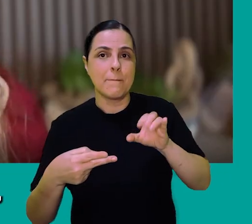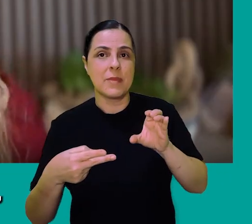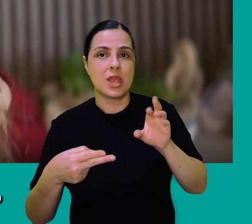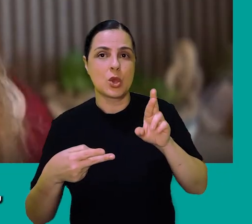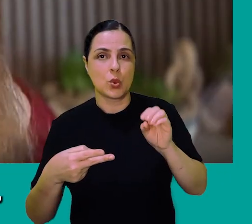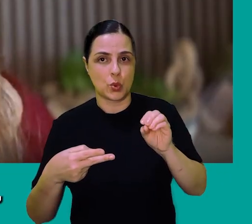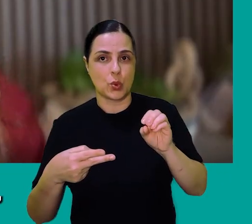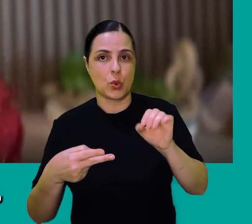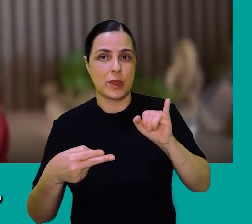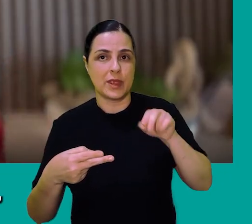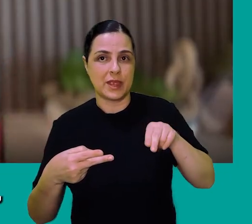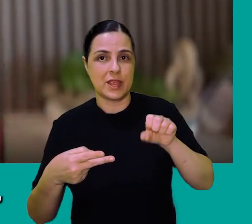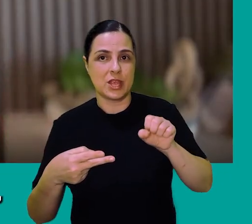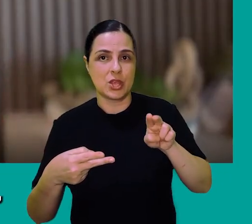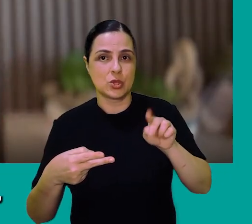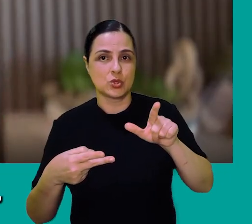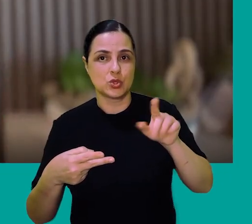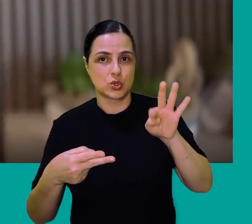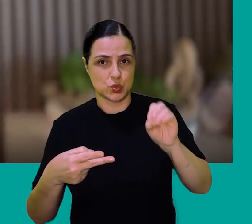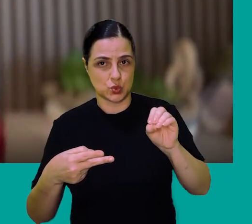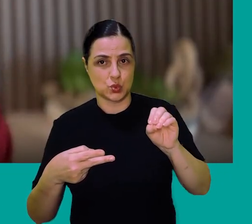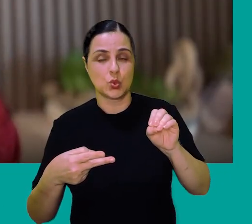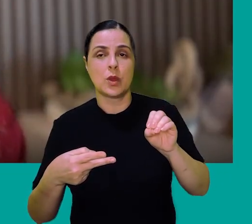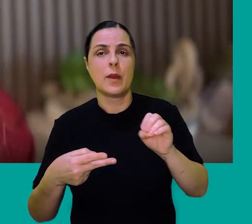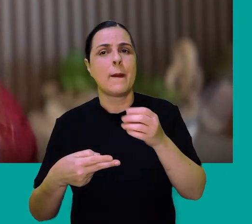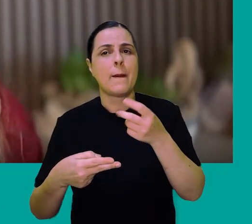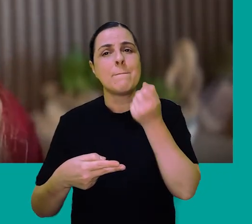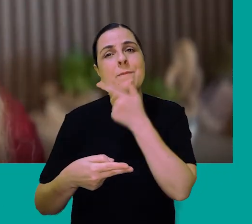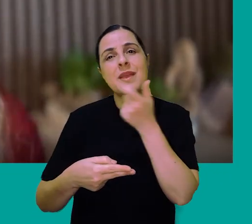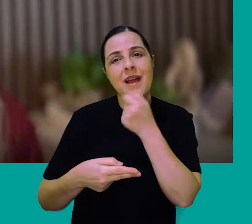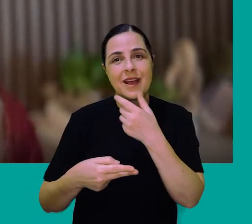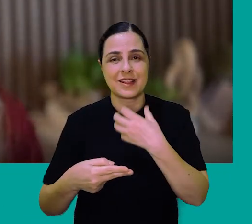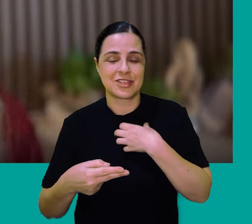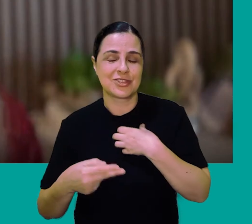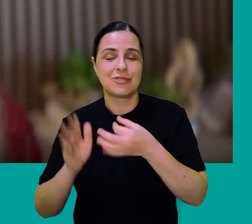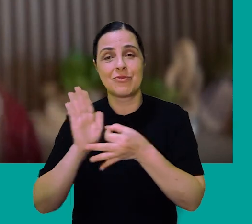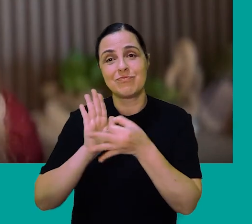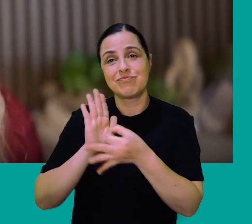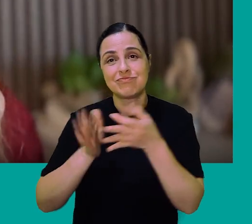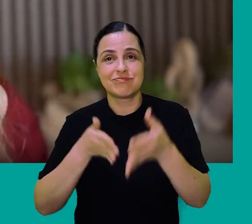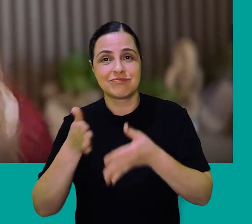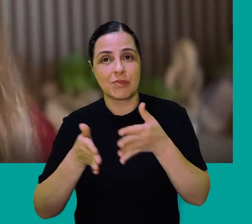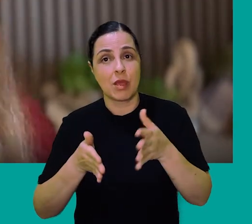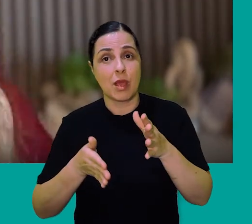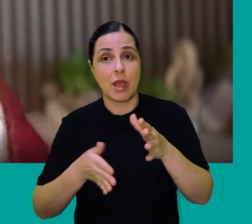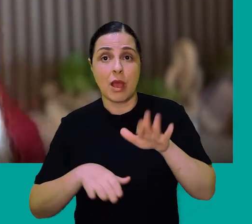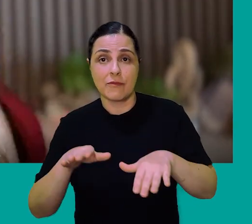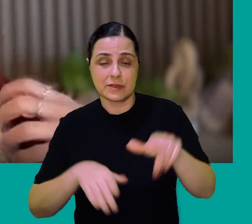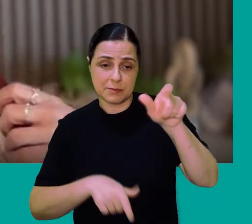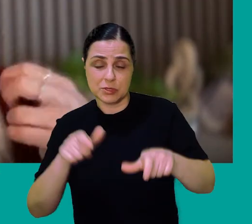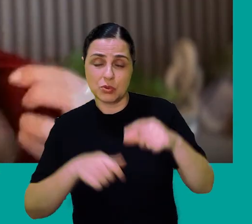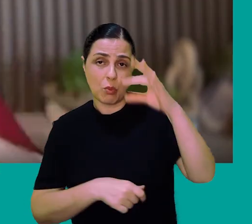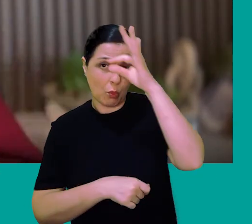ser aquela piada, aquela brincadeira, aquele comentário, e até mesmo no campo ingênuo, né?